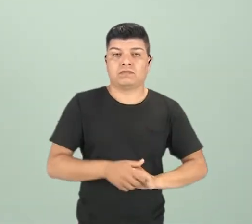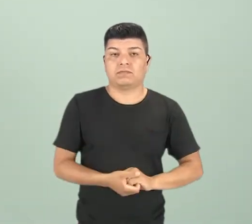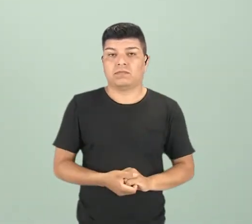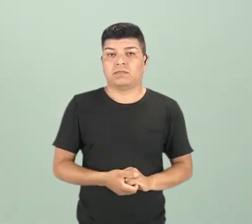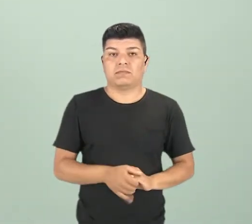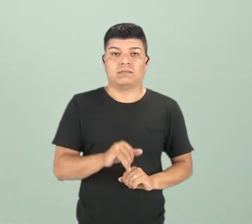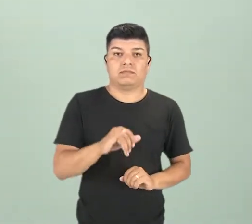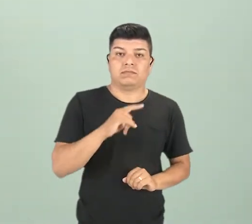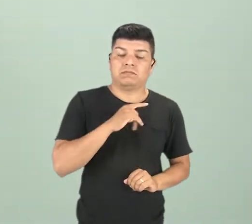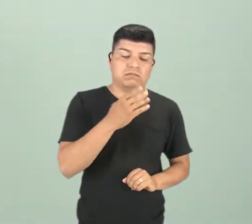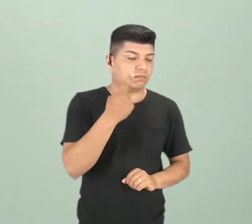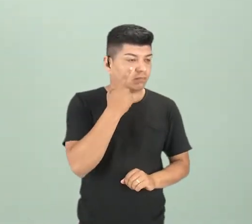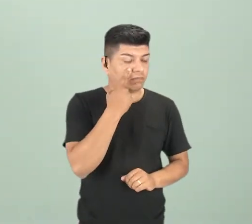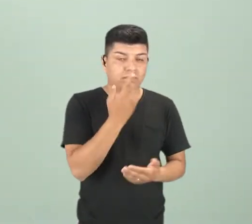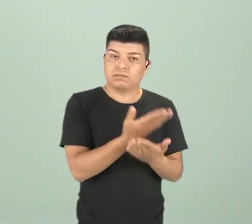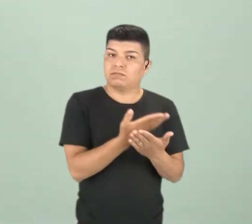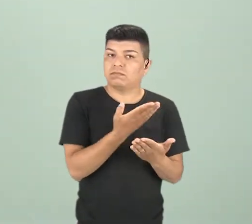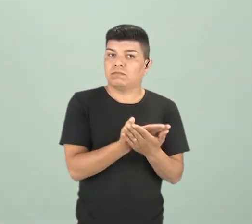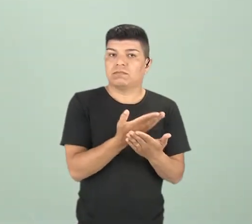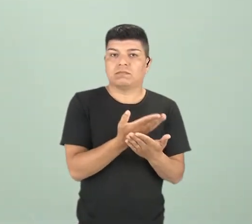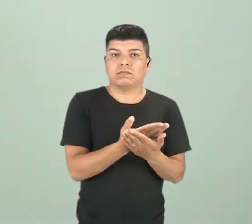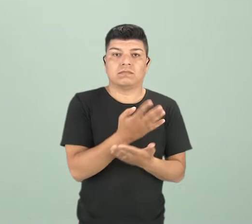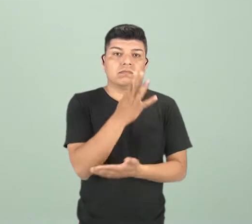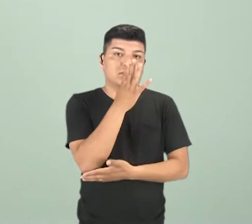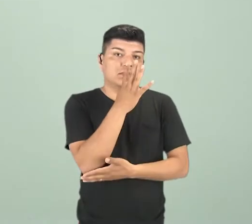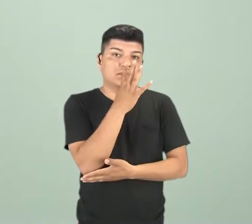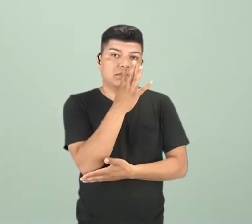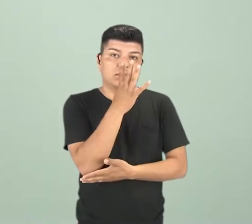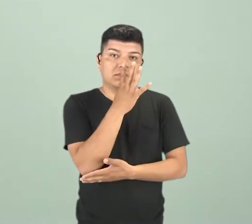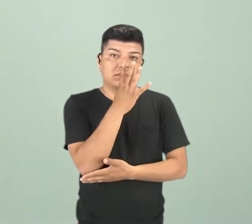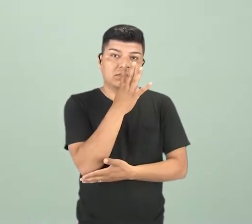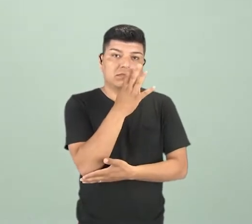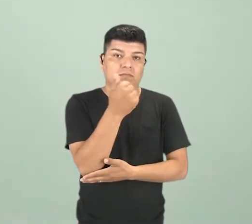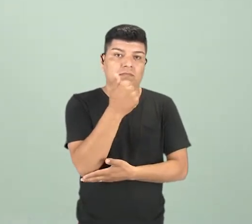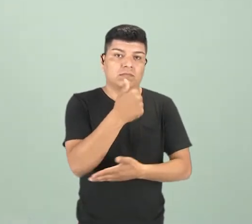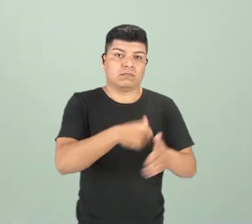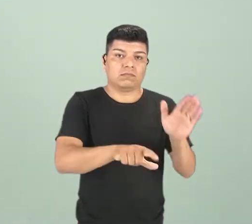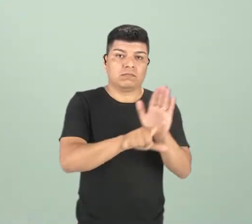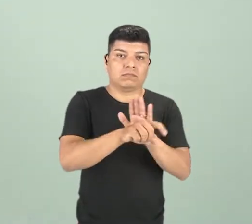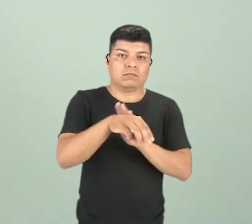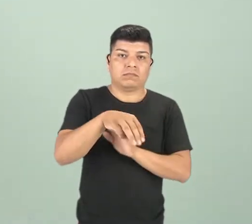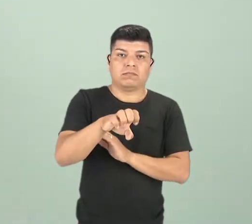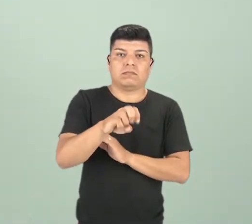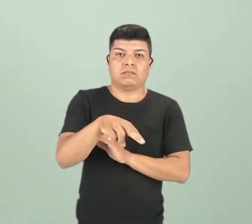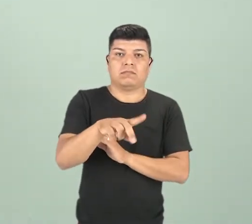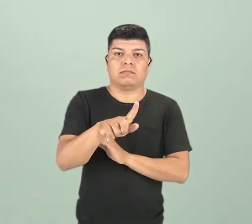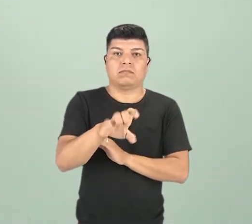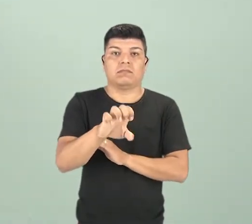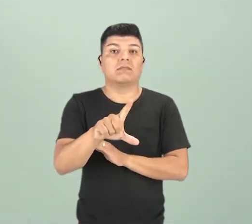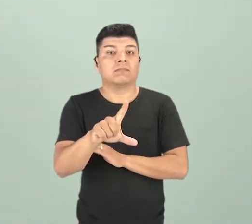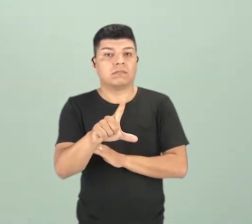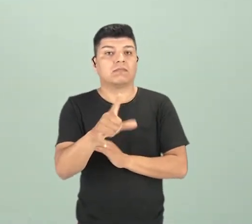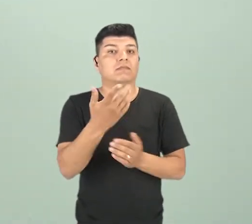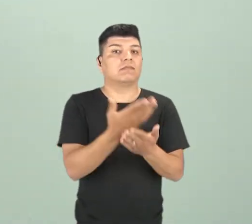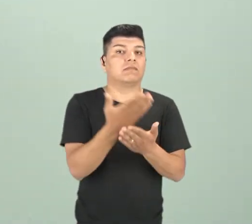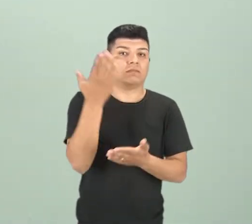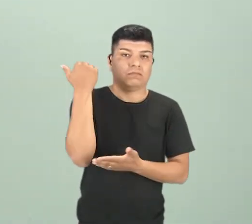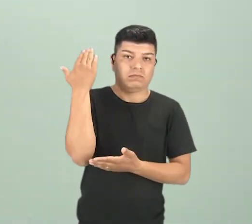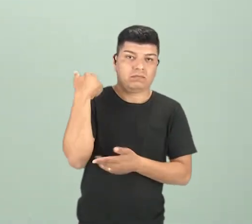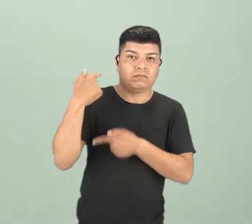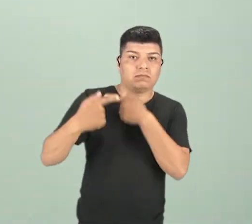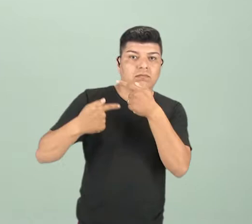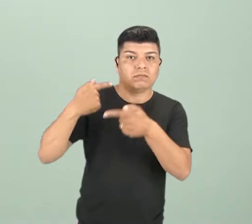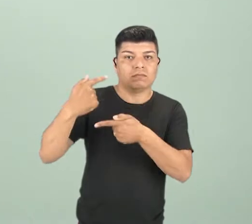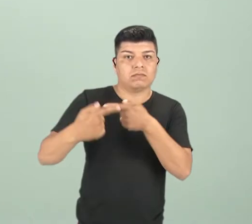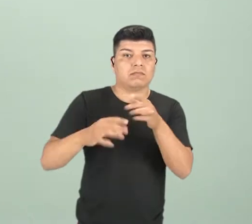se você não assistiu à aula de primeira lei de Mendel, ou então a aula passada, onde a gente trabalhou sobre